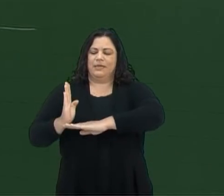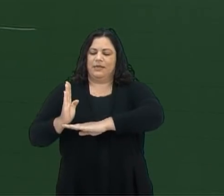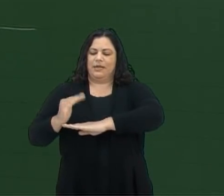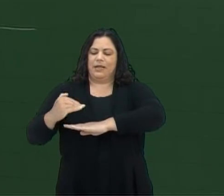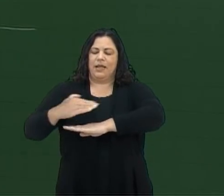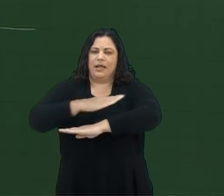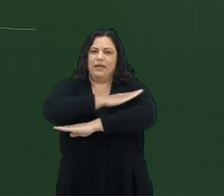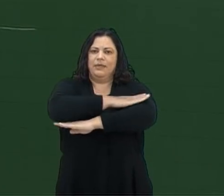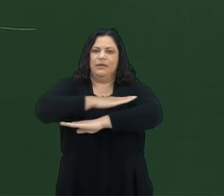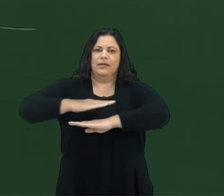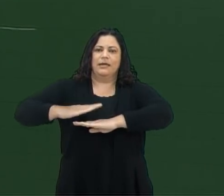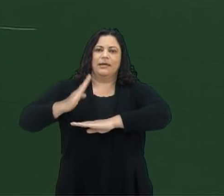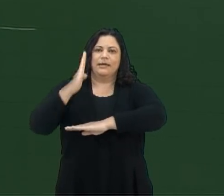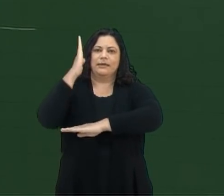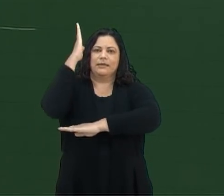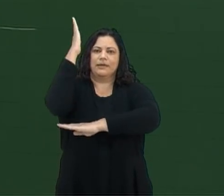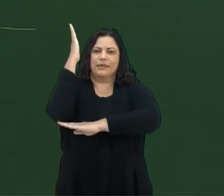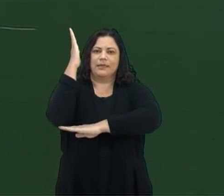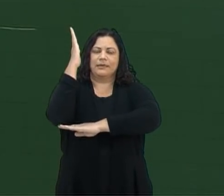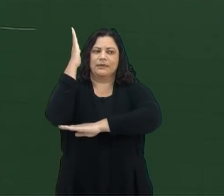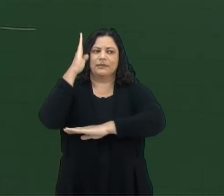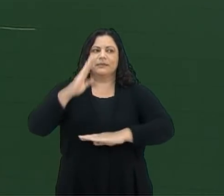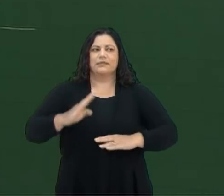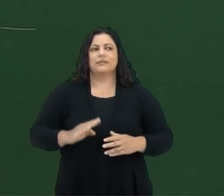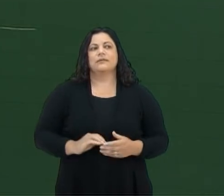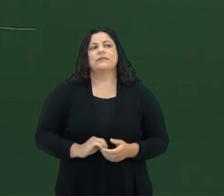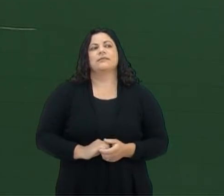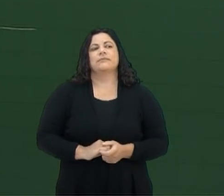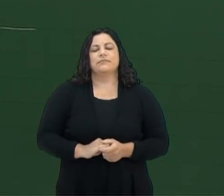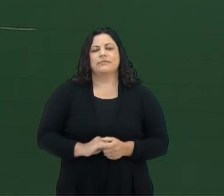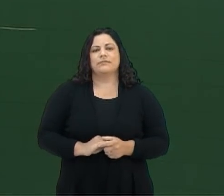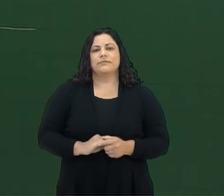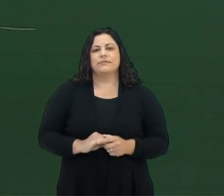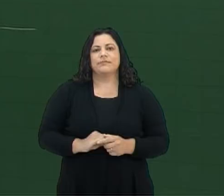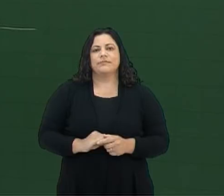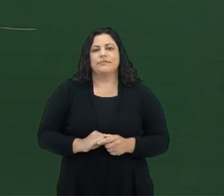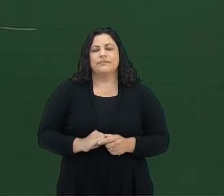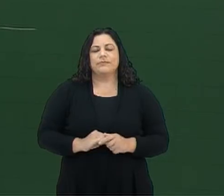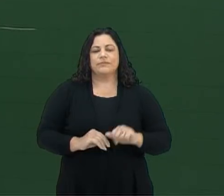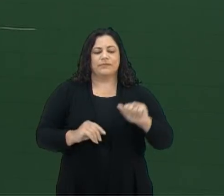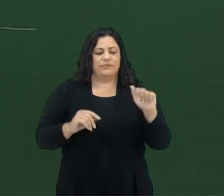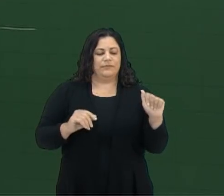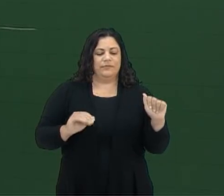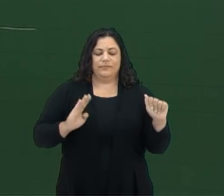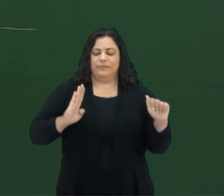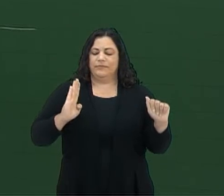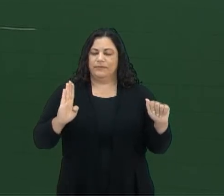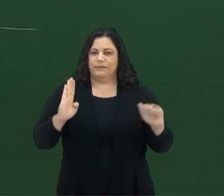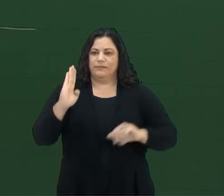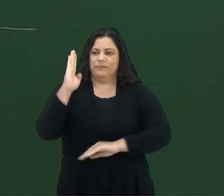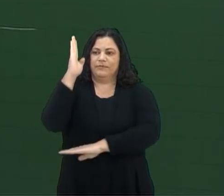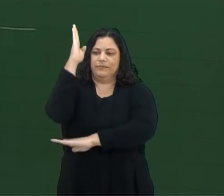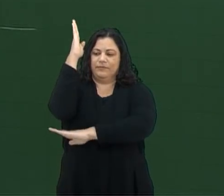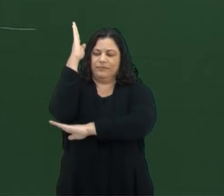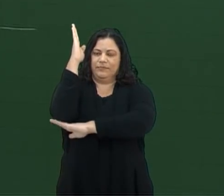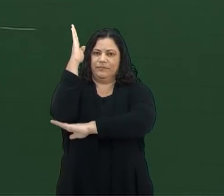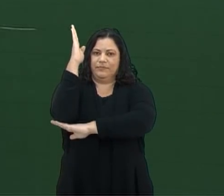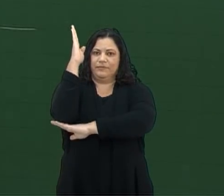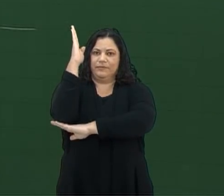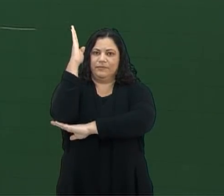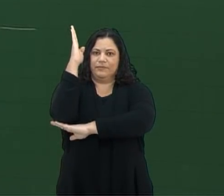perpendicular. Passando por onde os dois pontos se encontraram, os dois arcos se encontraram, aqui eu tenho a minha reta